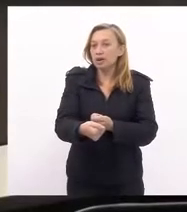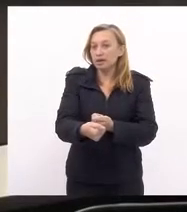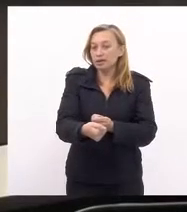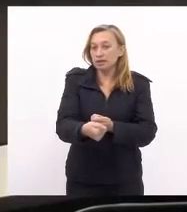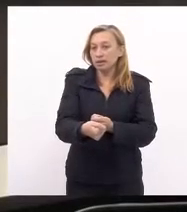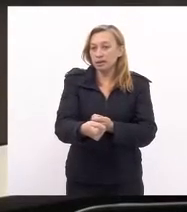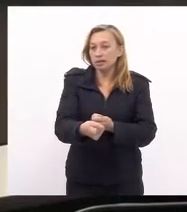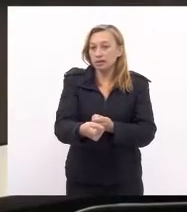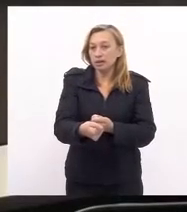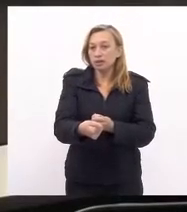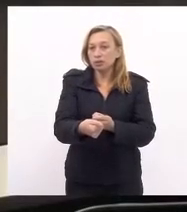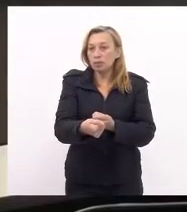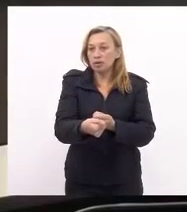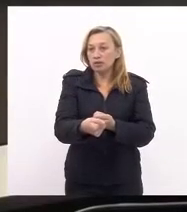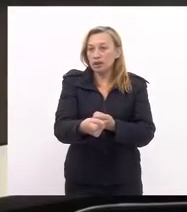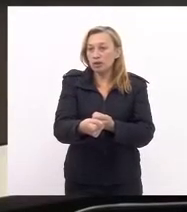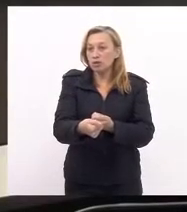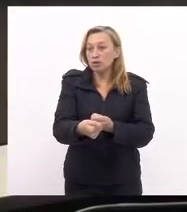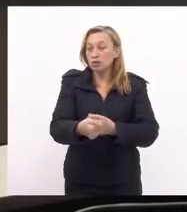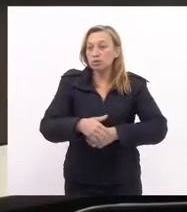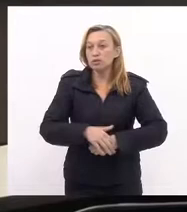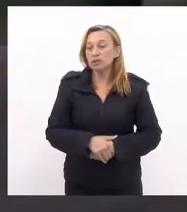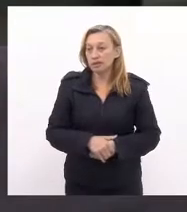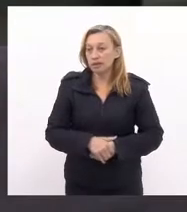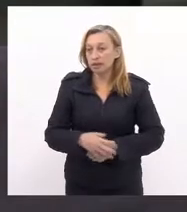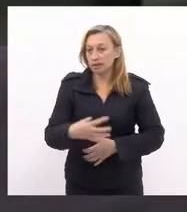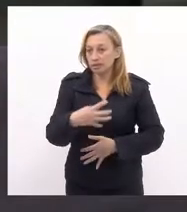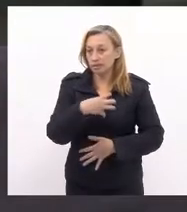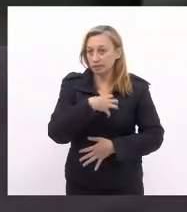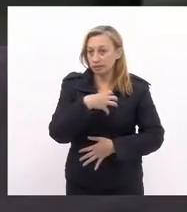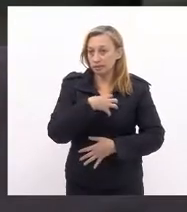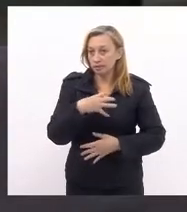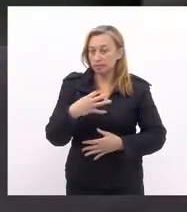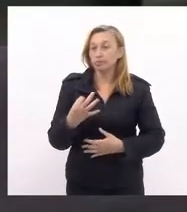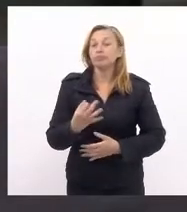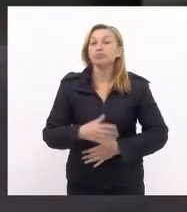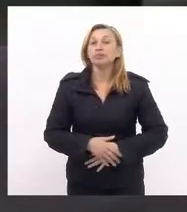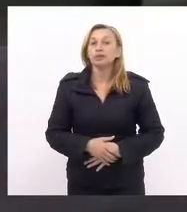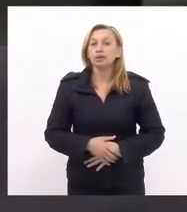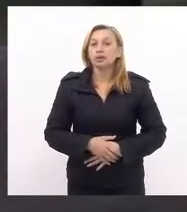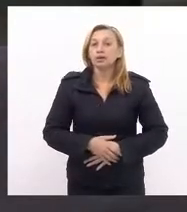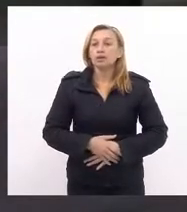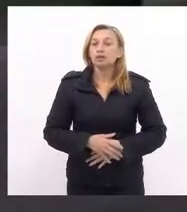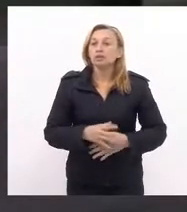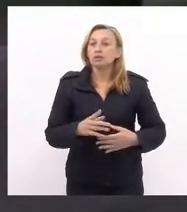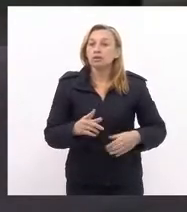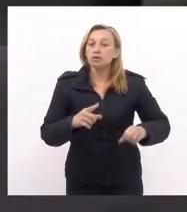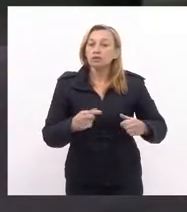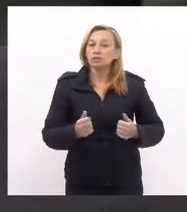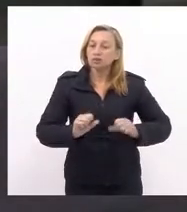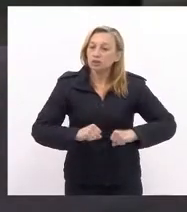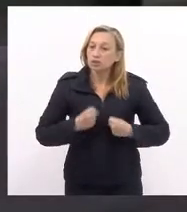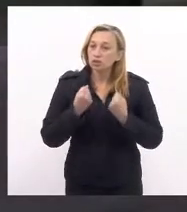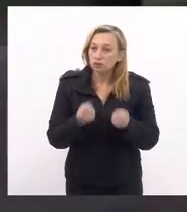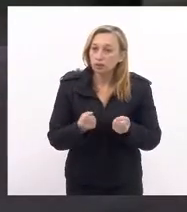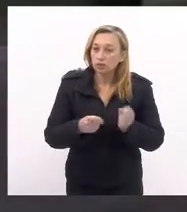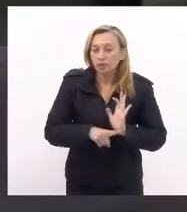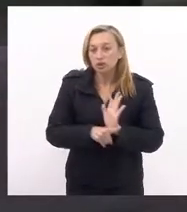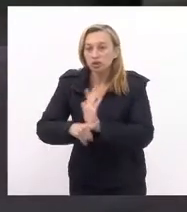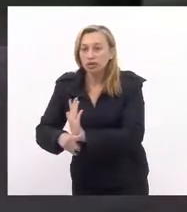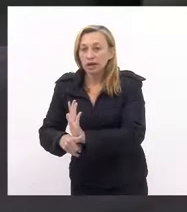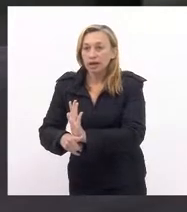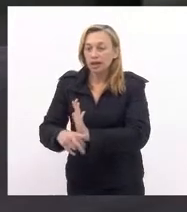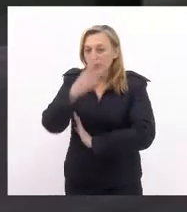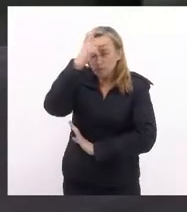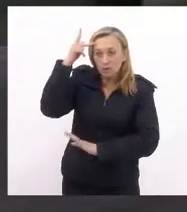qualquer sentimento no mundo, porque vocês se doam para aqueles que mais precisam nos momentos